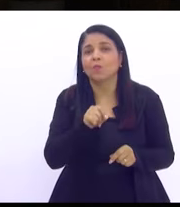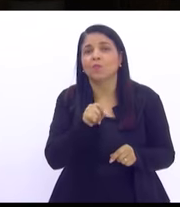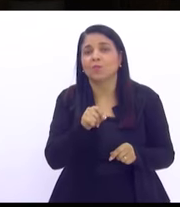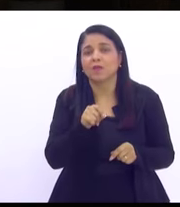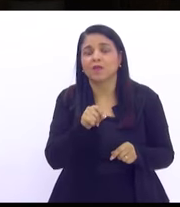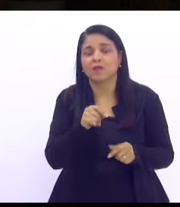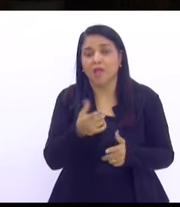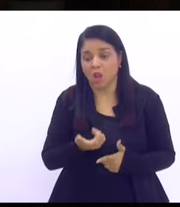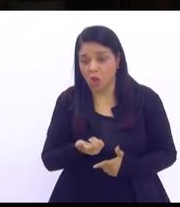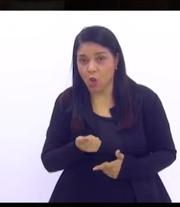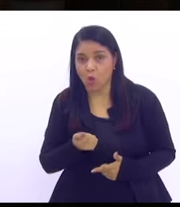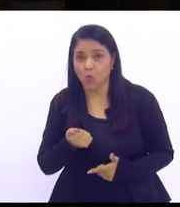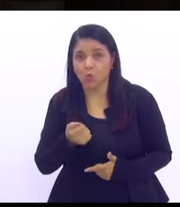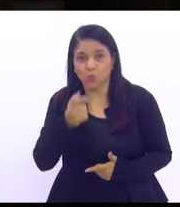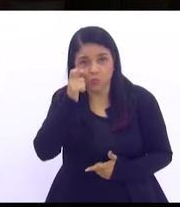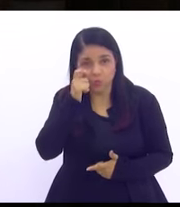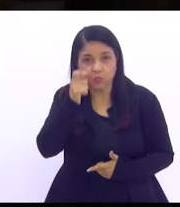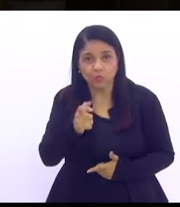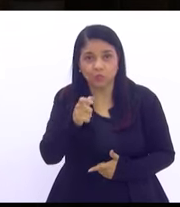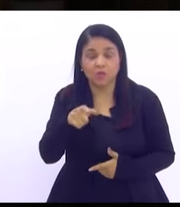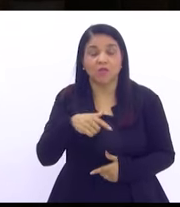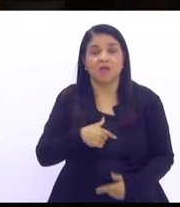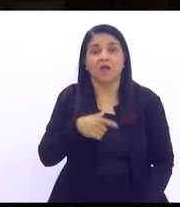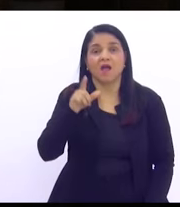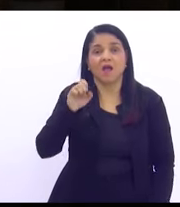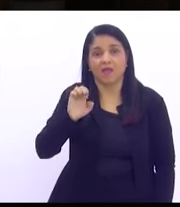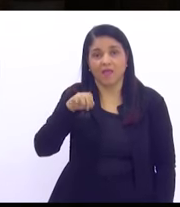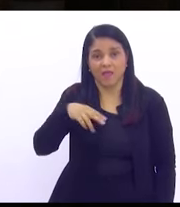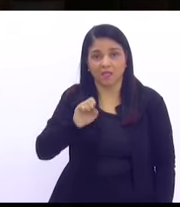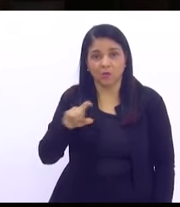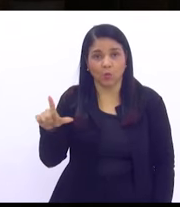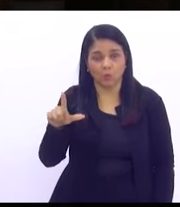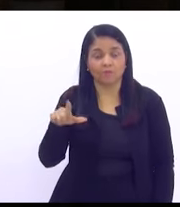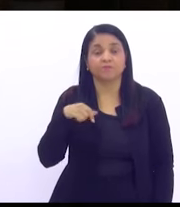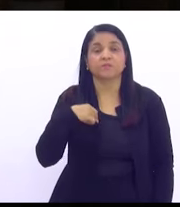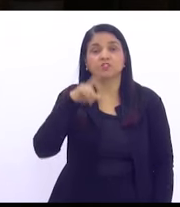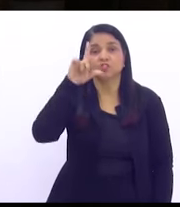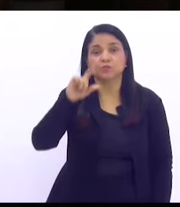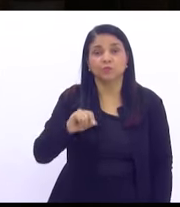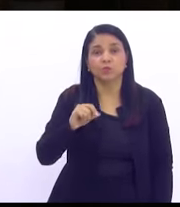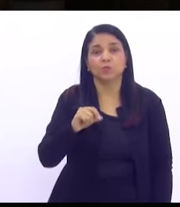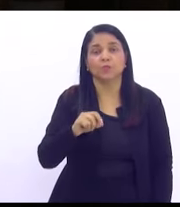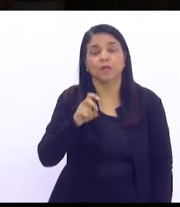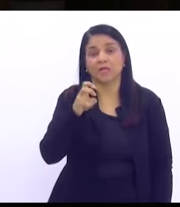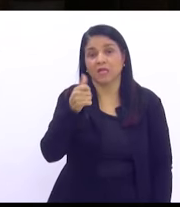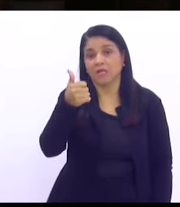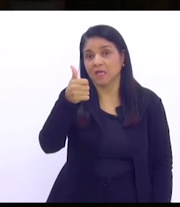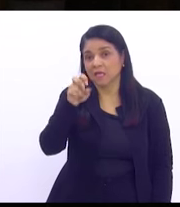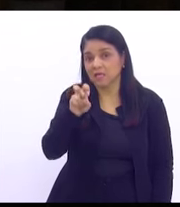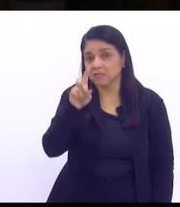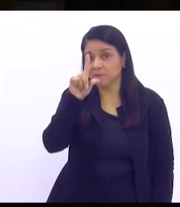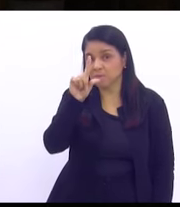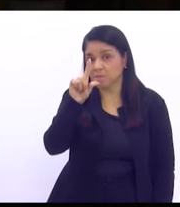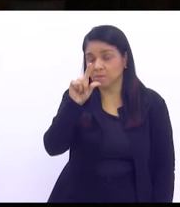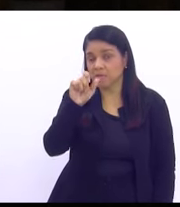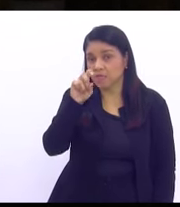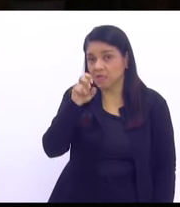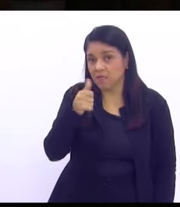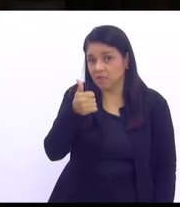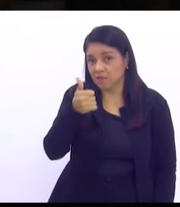a Enel diminuiu de 15 mil para 21 mil o número de funcionários. Concluindo aqui, senhor presidente. Conclua, por